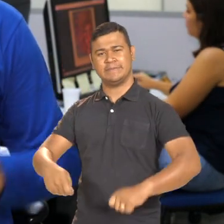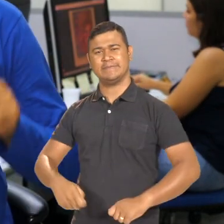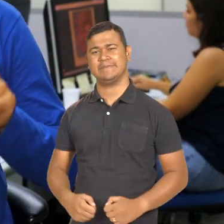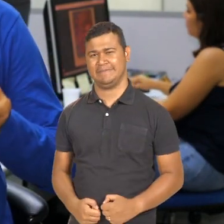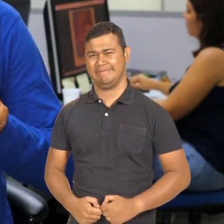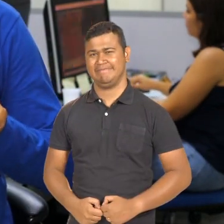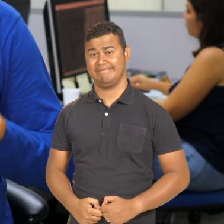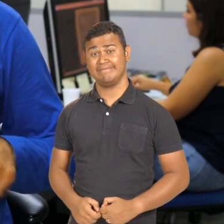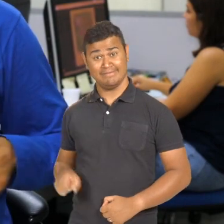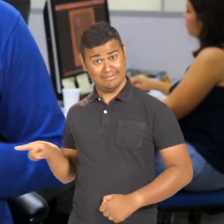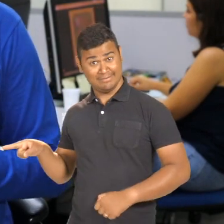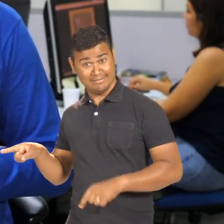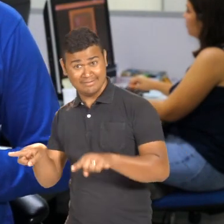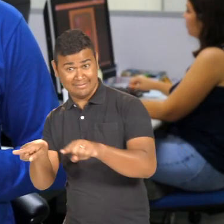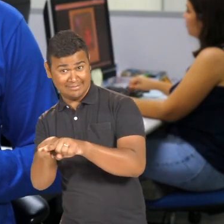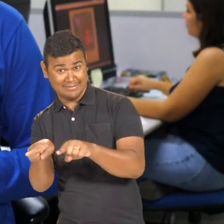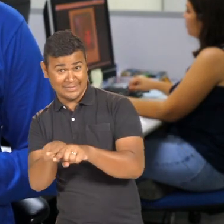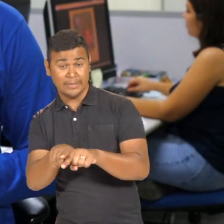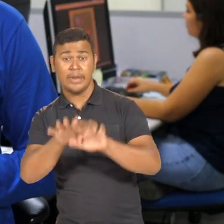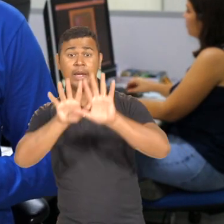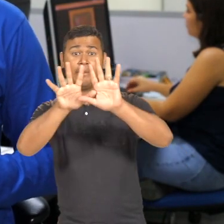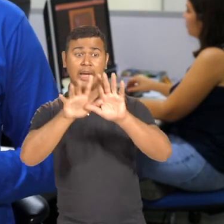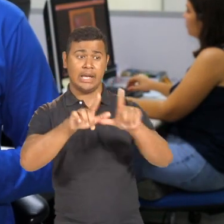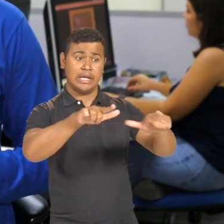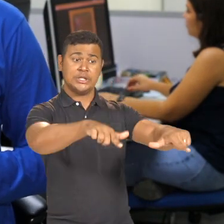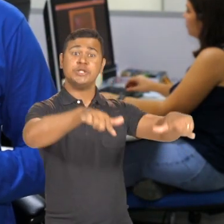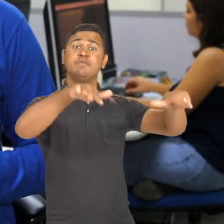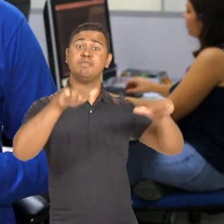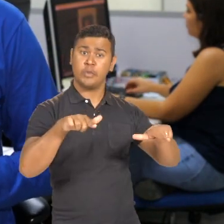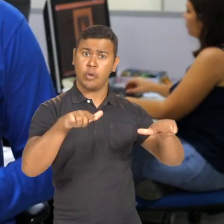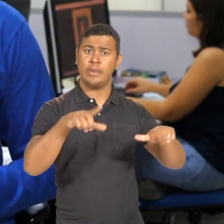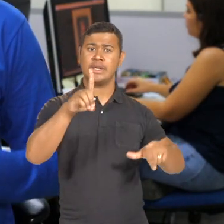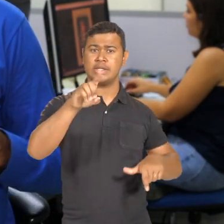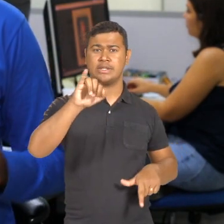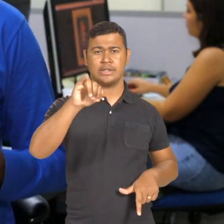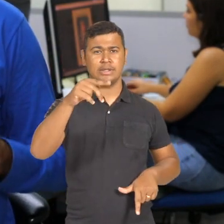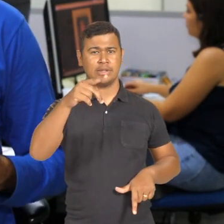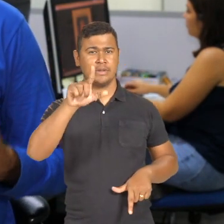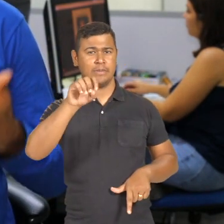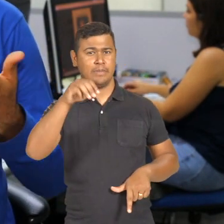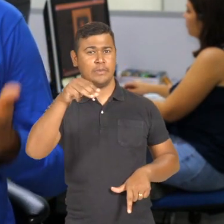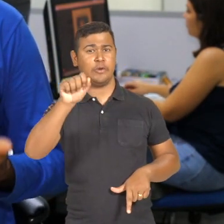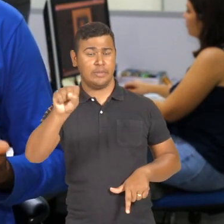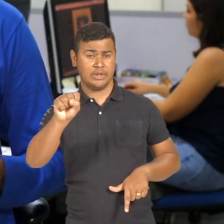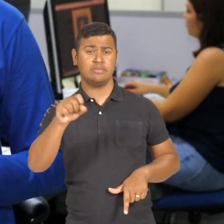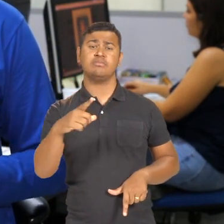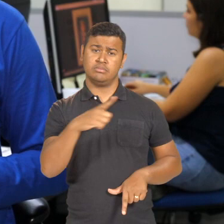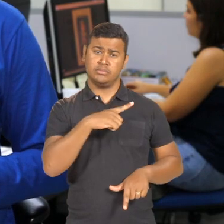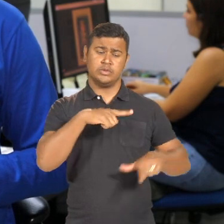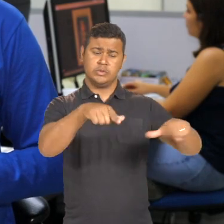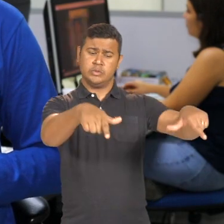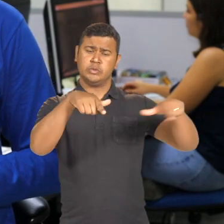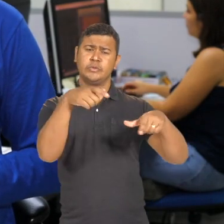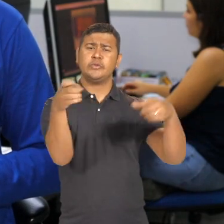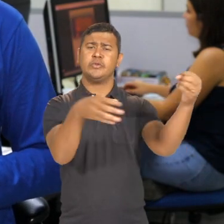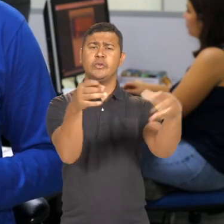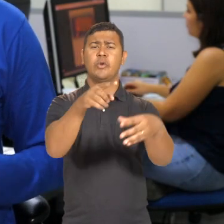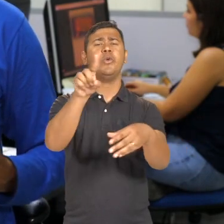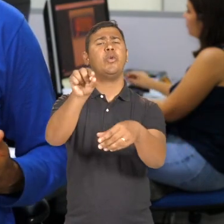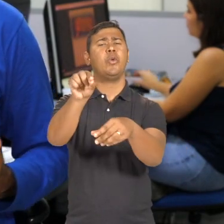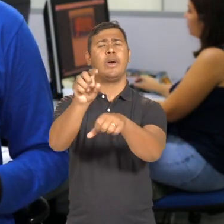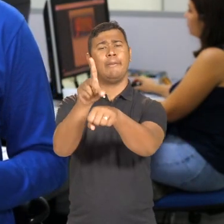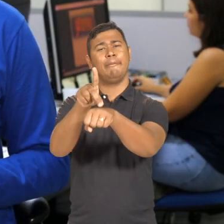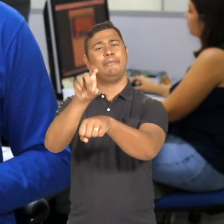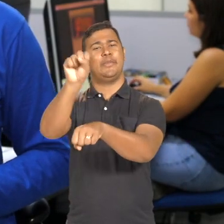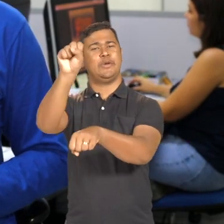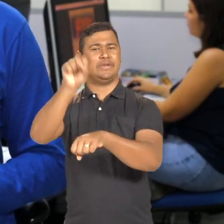portais.univasf.edu.br/estudante. Neste mesmo endereço, só que na aba Diplomas, já está disponível o novo lote de diplomas de pós-graduação.